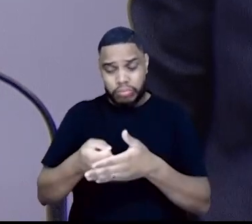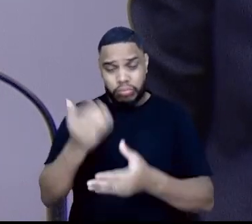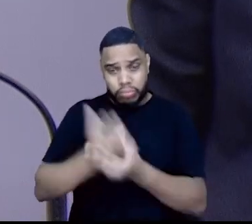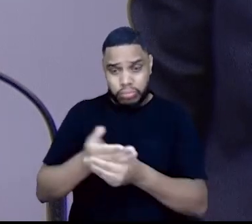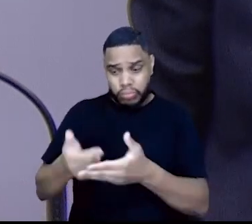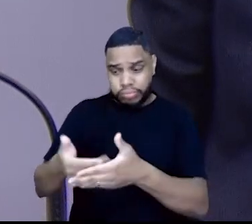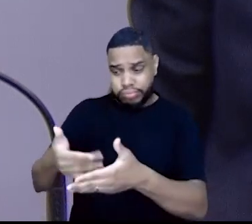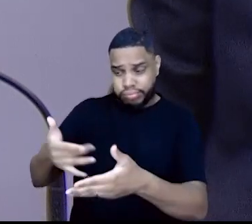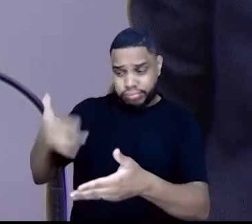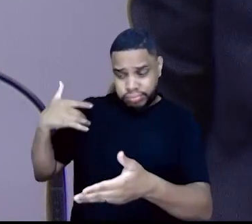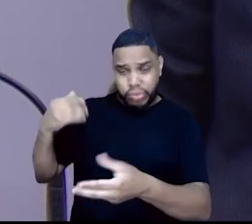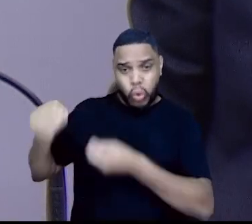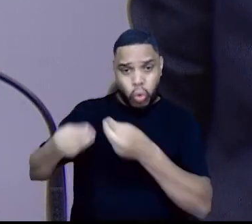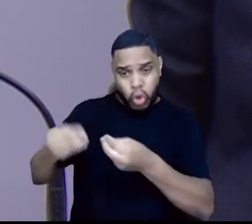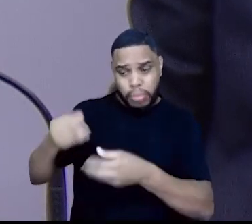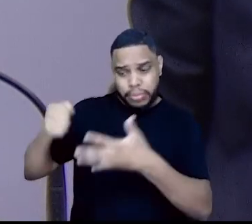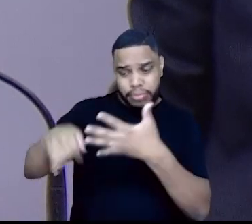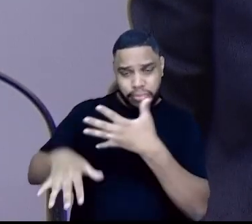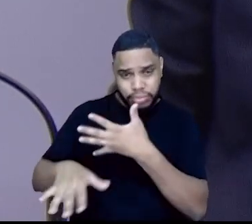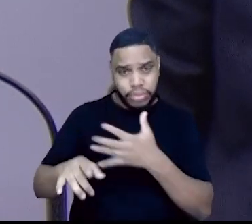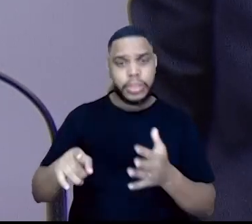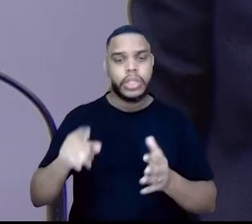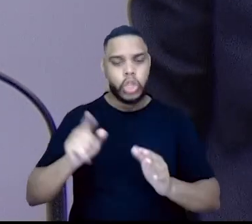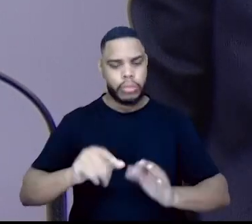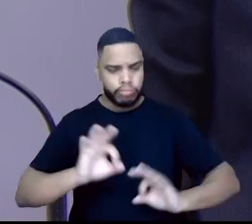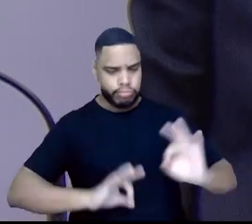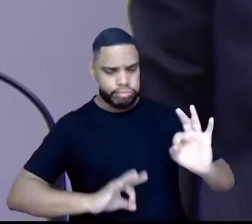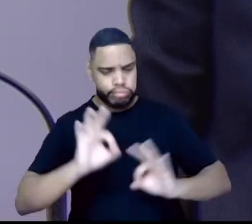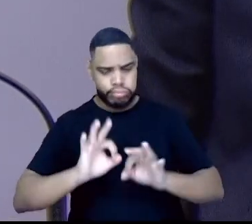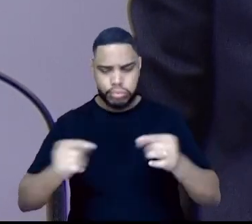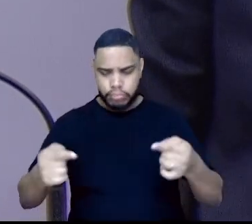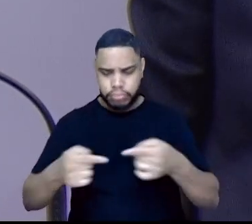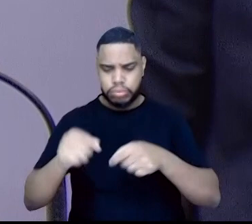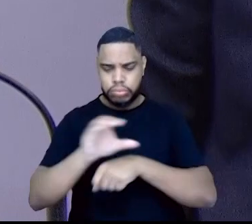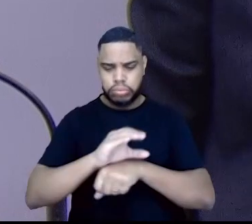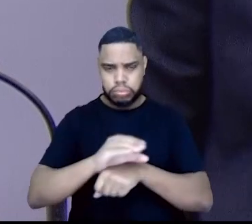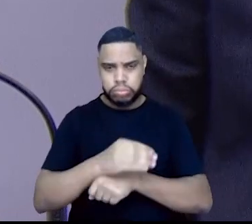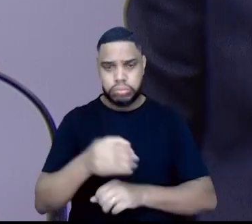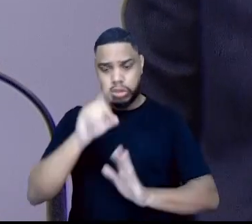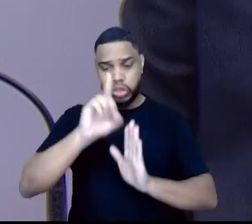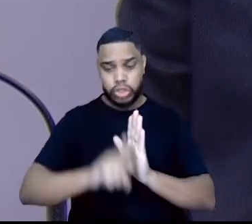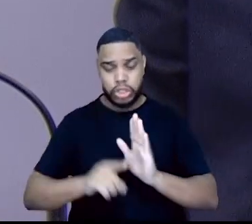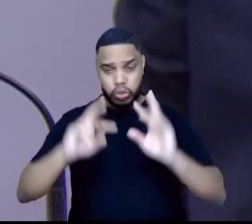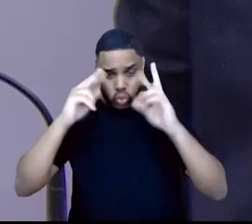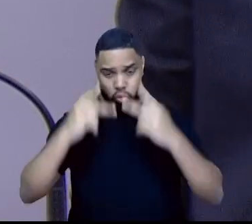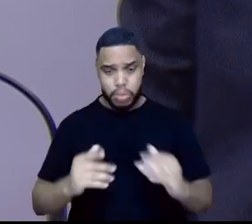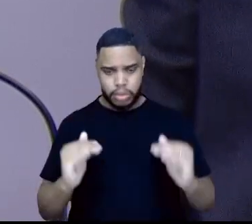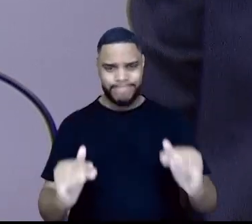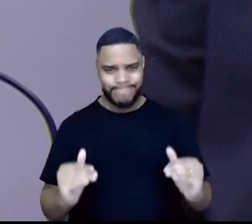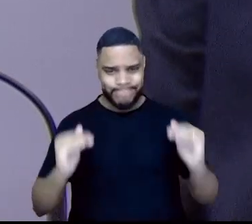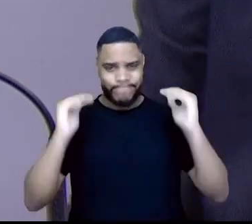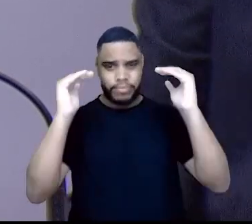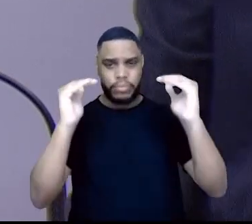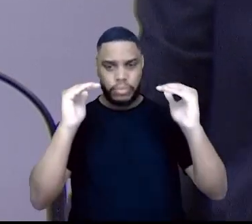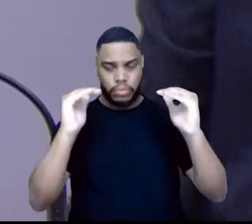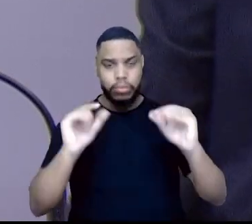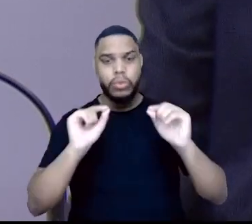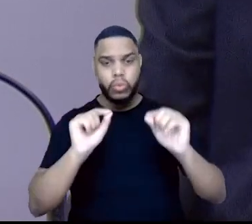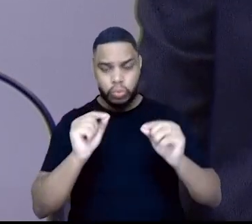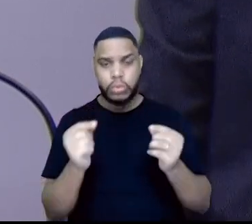sólida perspectiva para o constitucionalismo e a supremacia dos direitos humanos, ao subsidiar uma